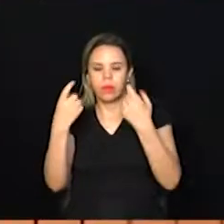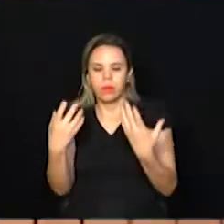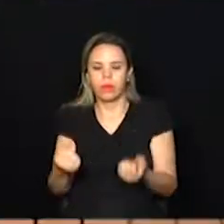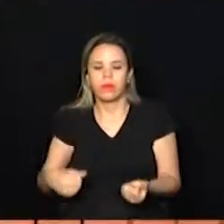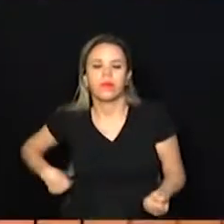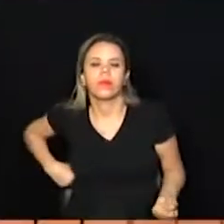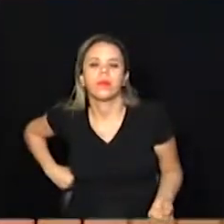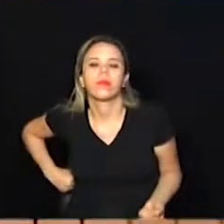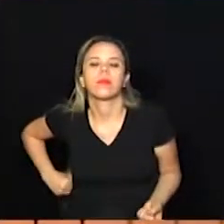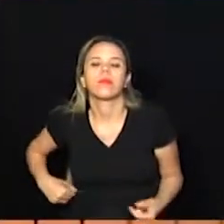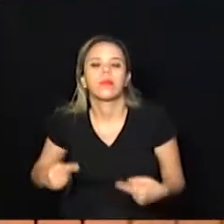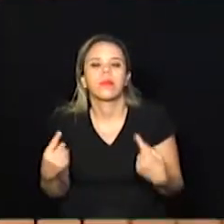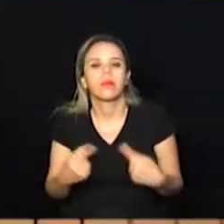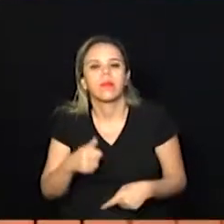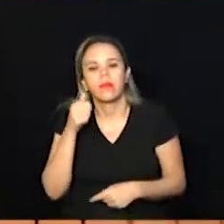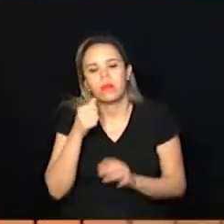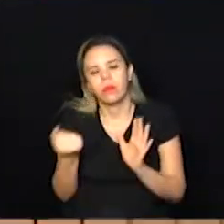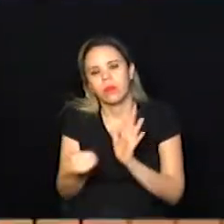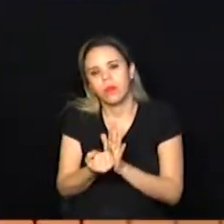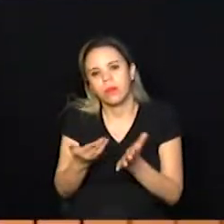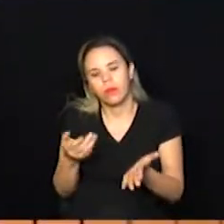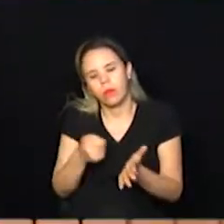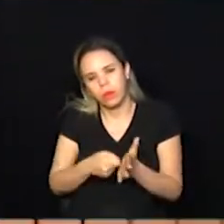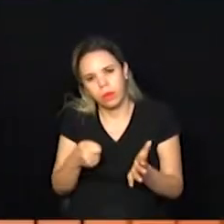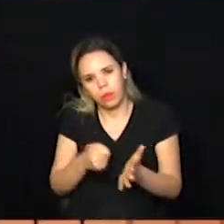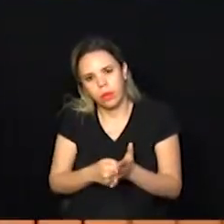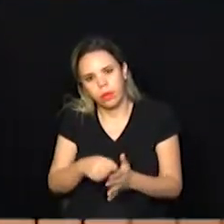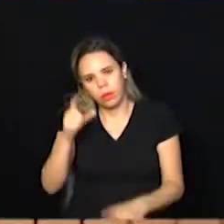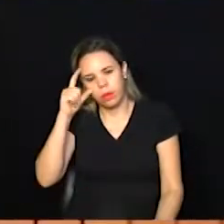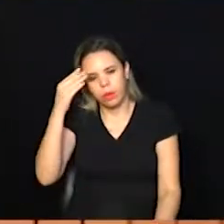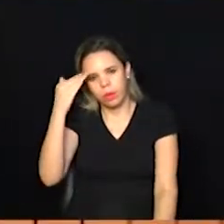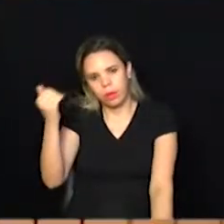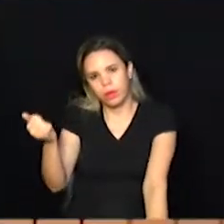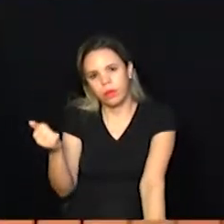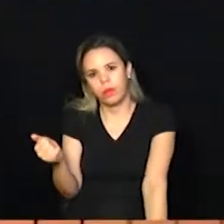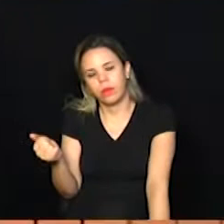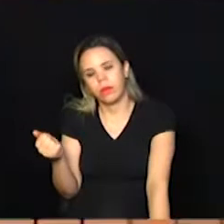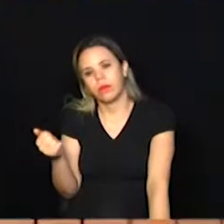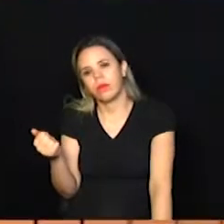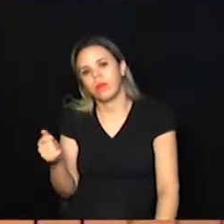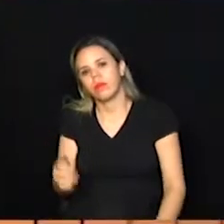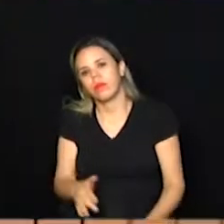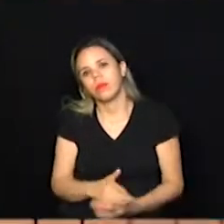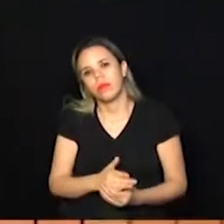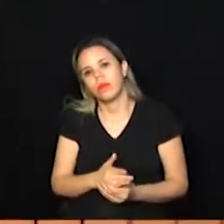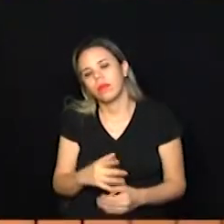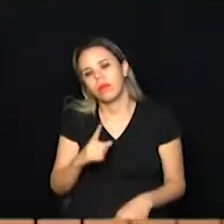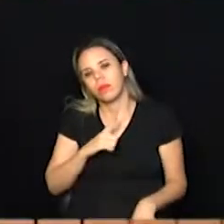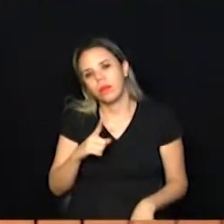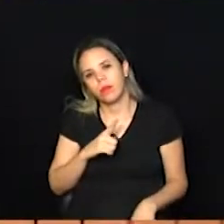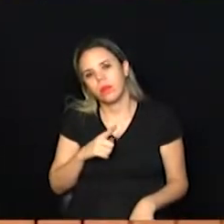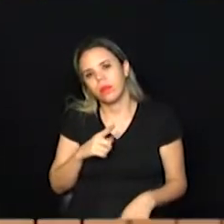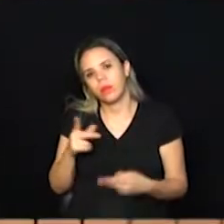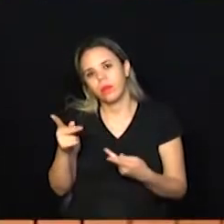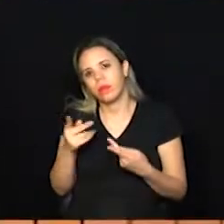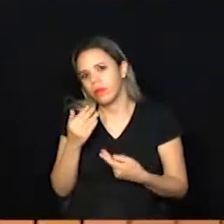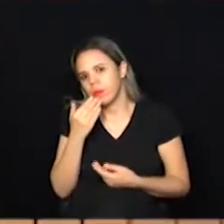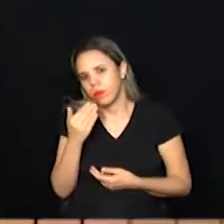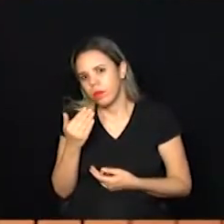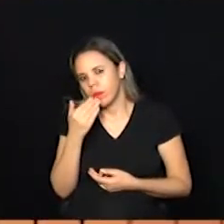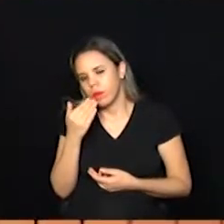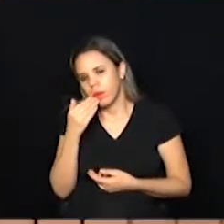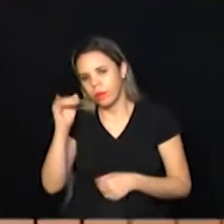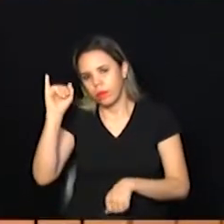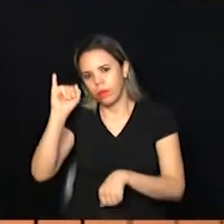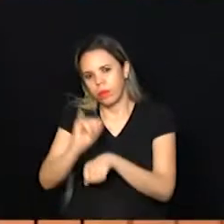contra a mulher, né? Registrar aqui também a luta da Maria da Penha, né? Que teve que acionar cortes